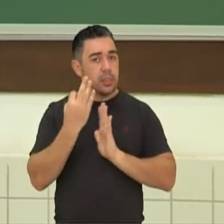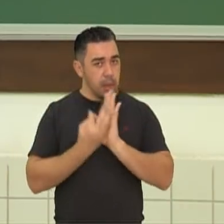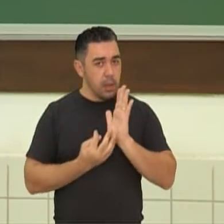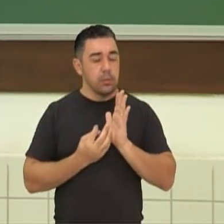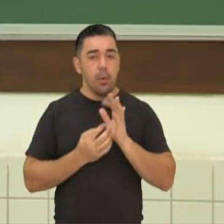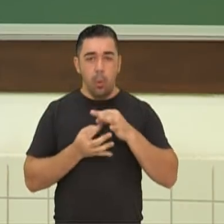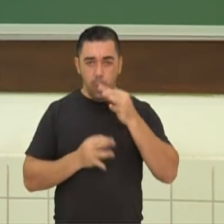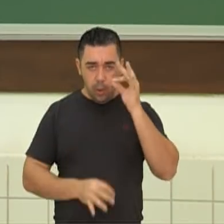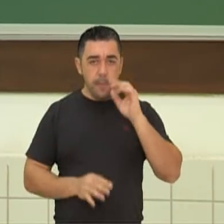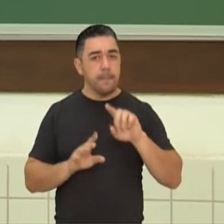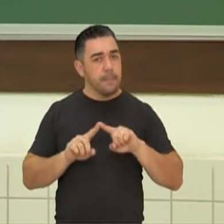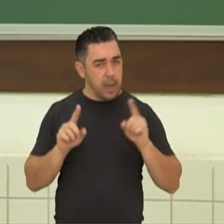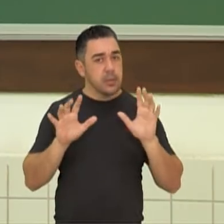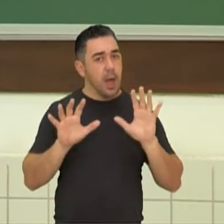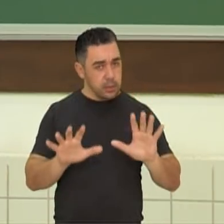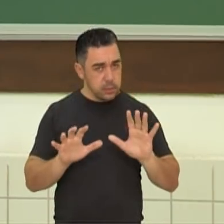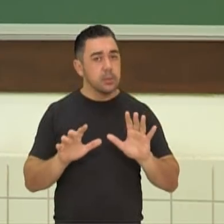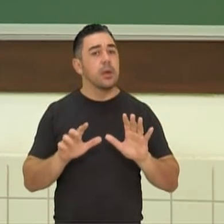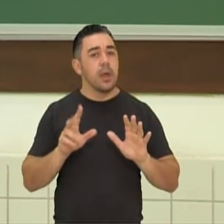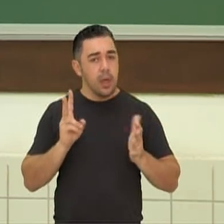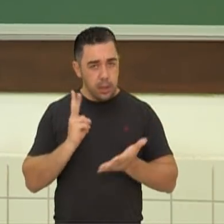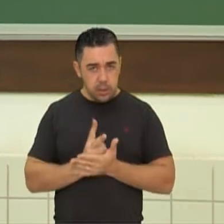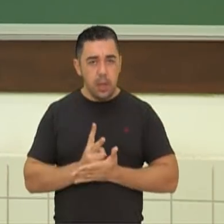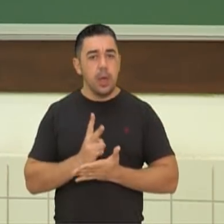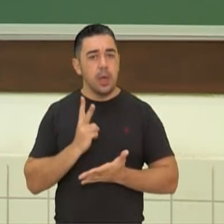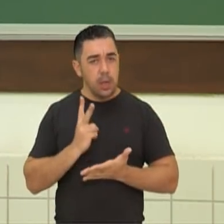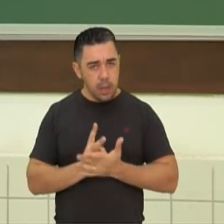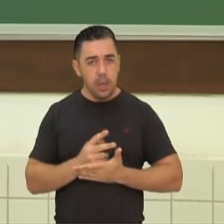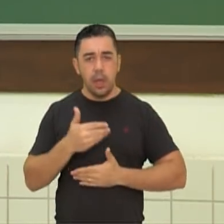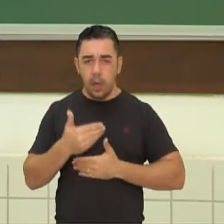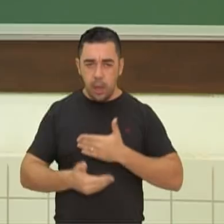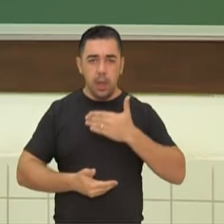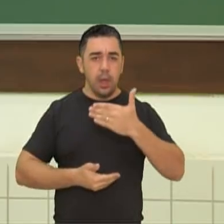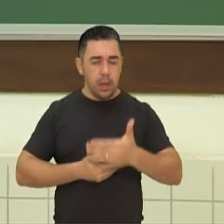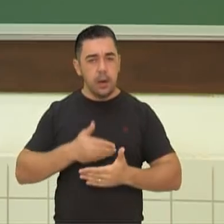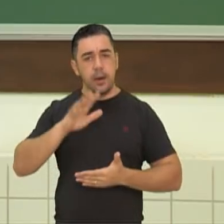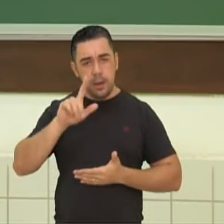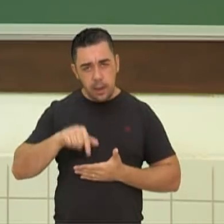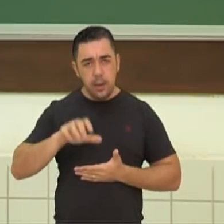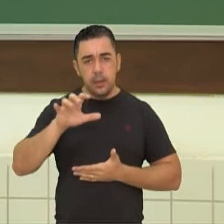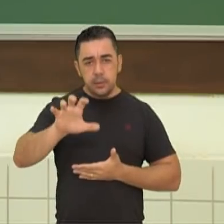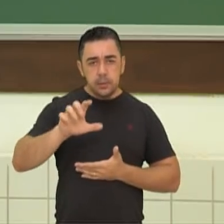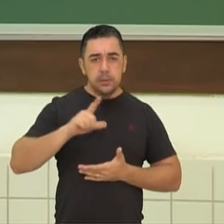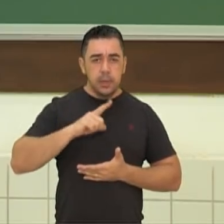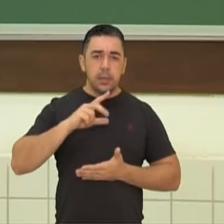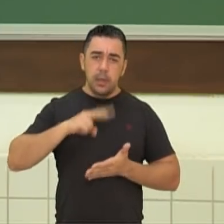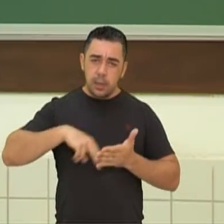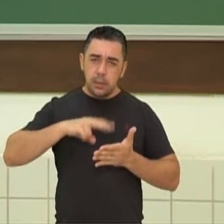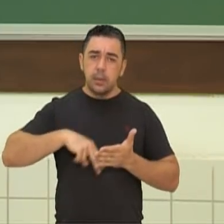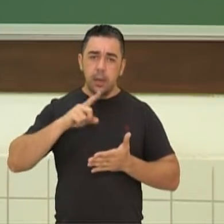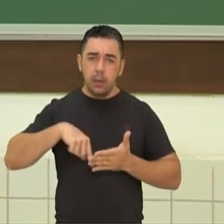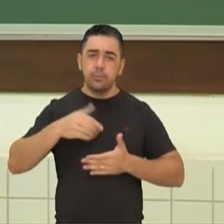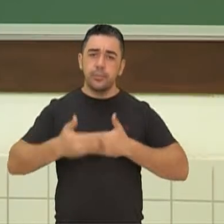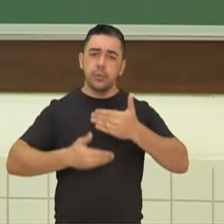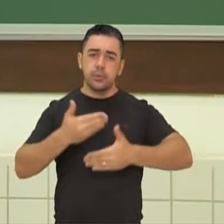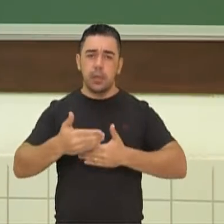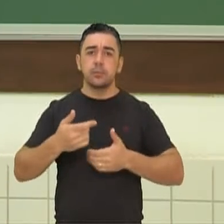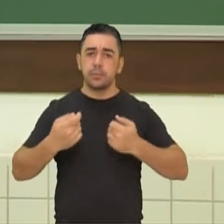né? Mas é assim mesmo, é um exercício constante, tá bom? O processo de leitura, ele é um processo, ele